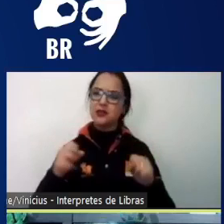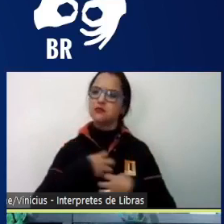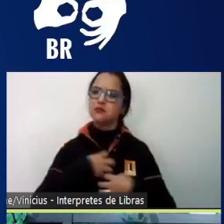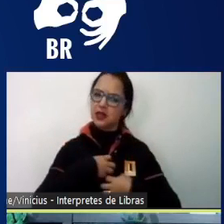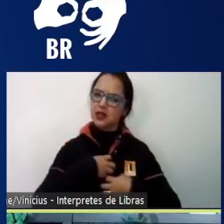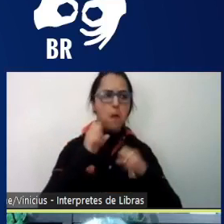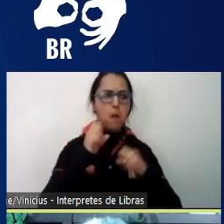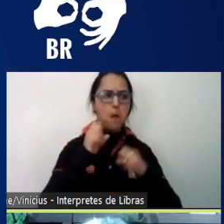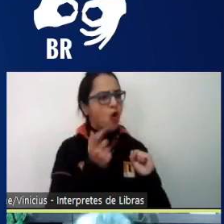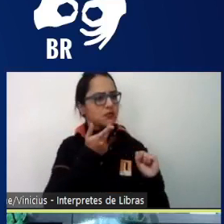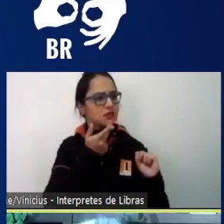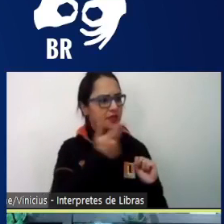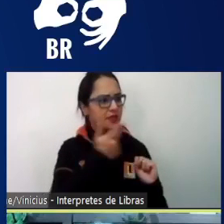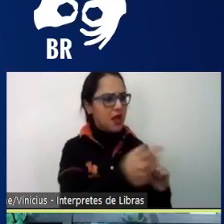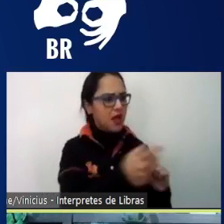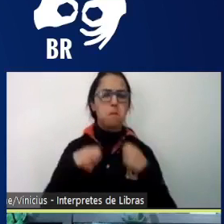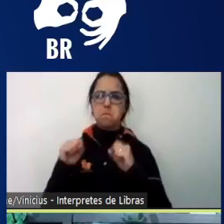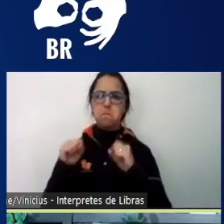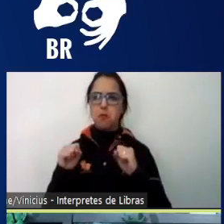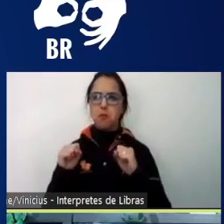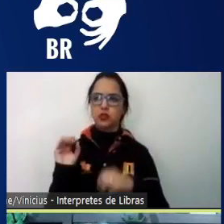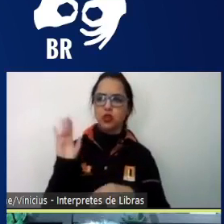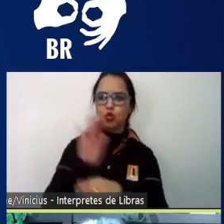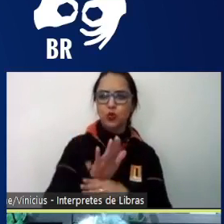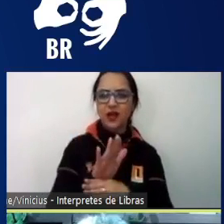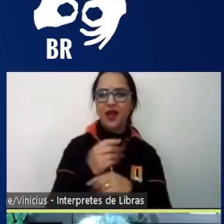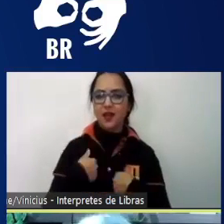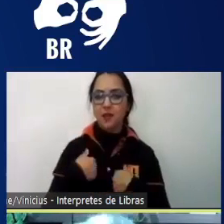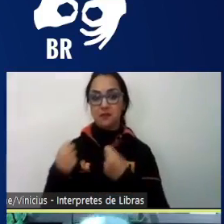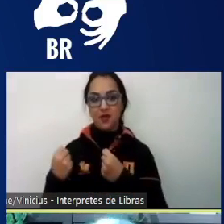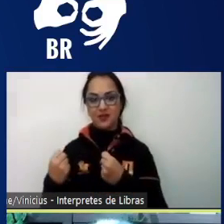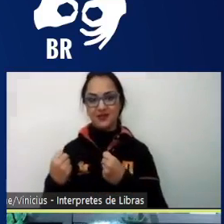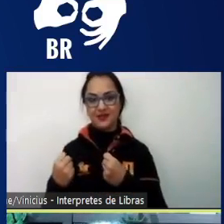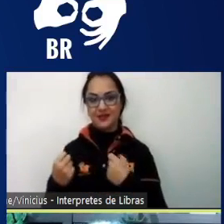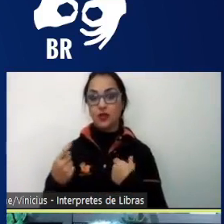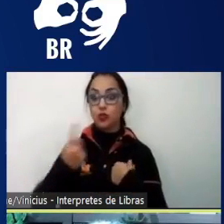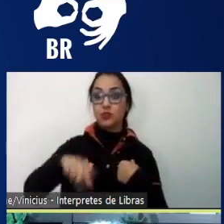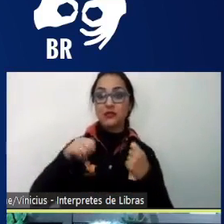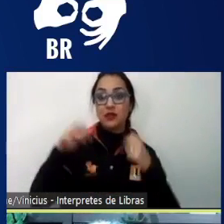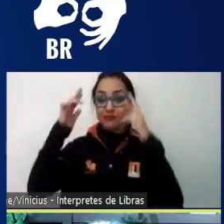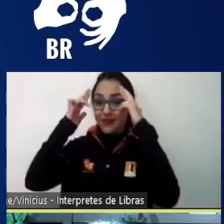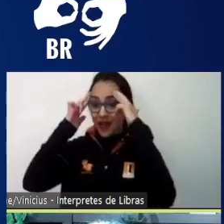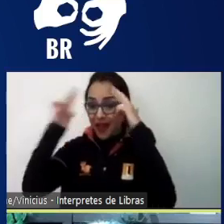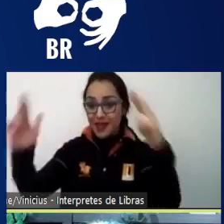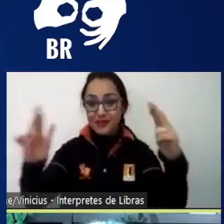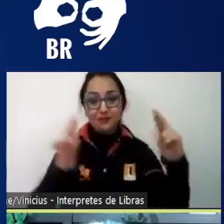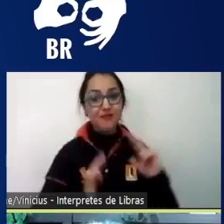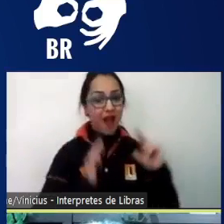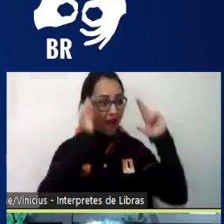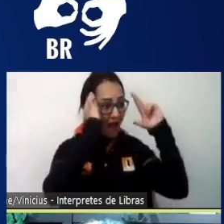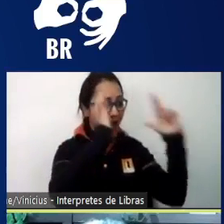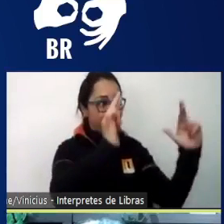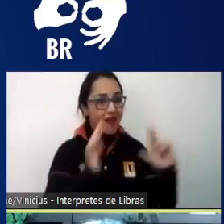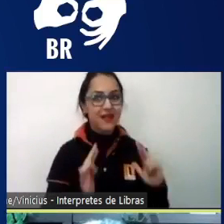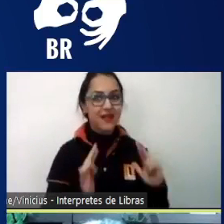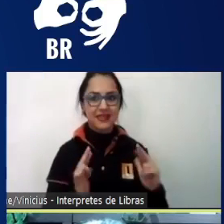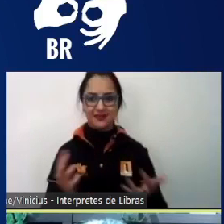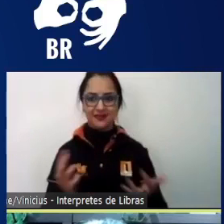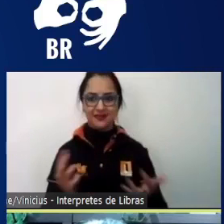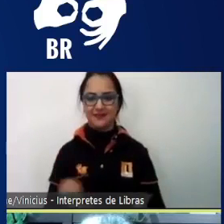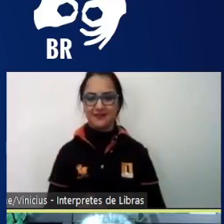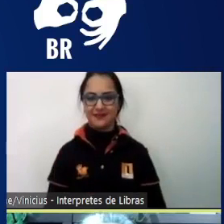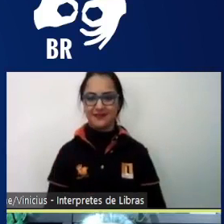de mudar cultura. Precisamos respeitar o próximo. E isso é um sentimento